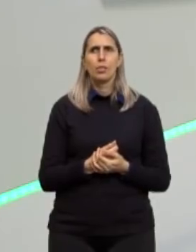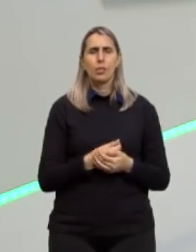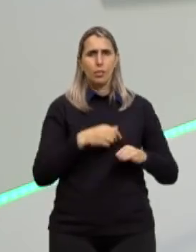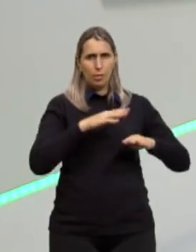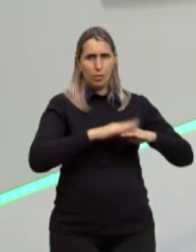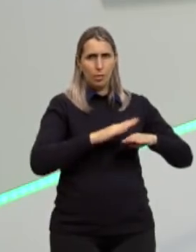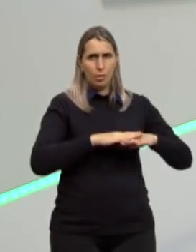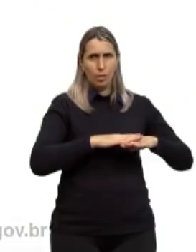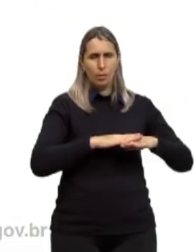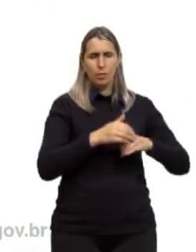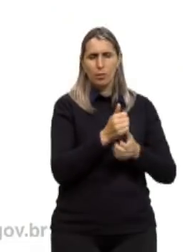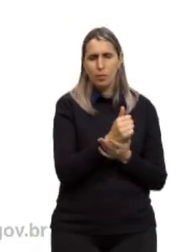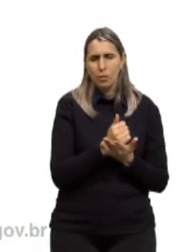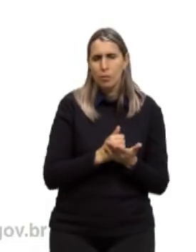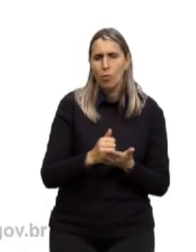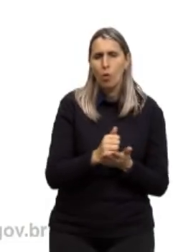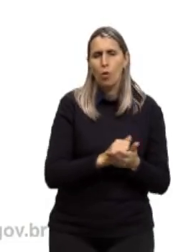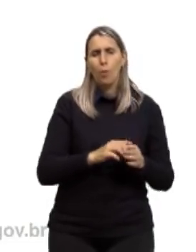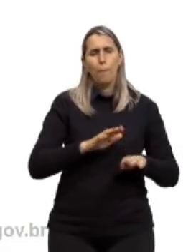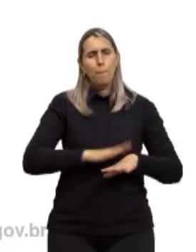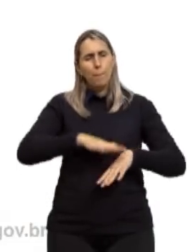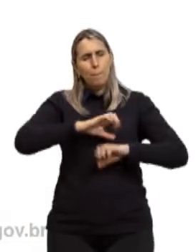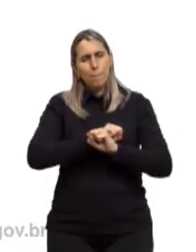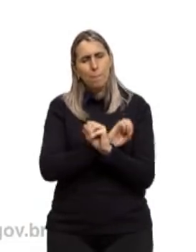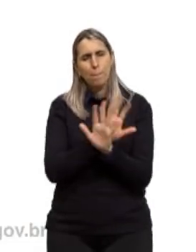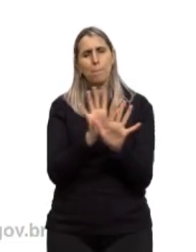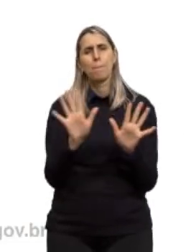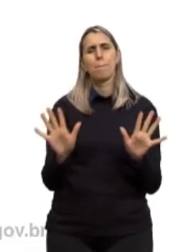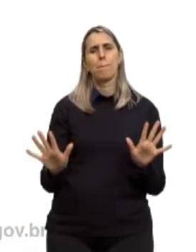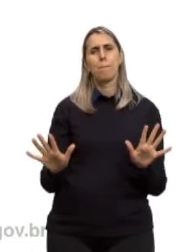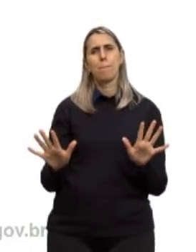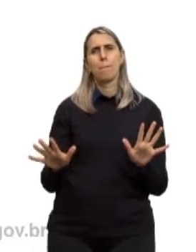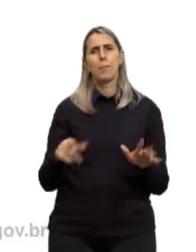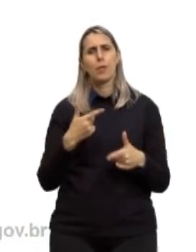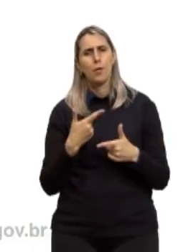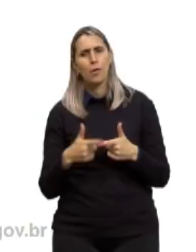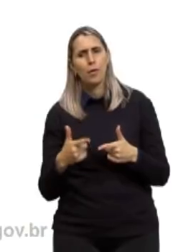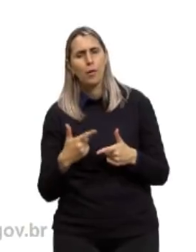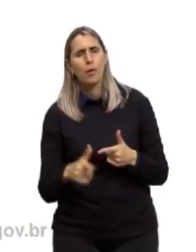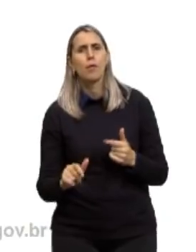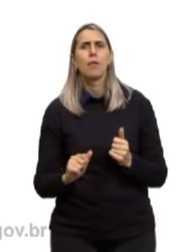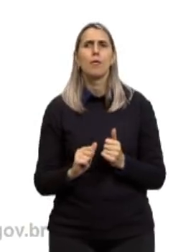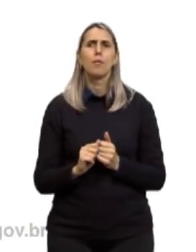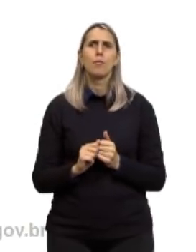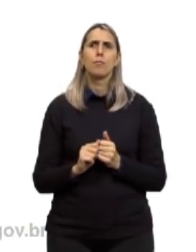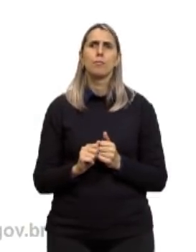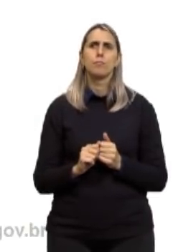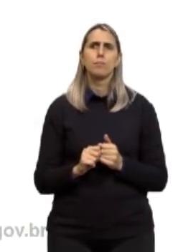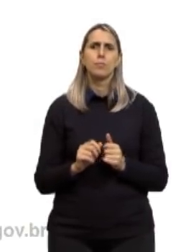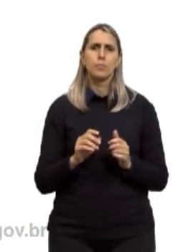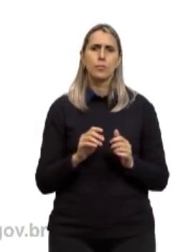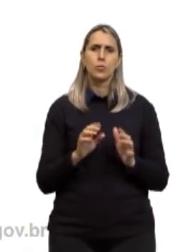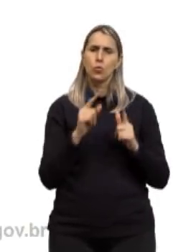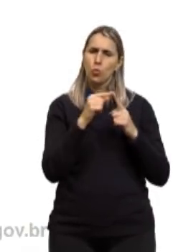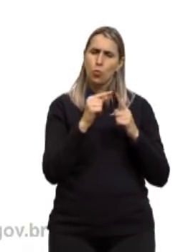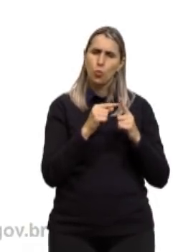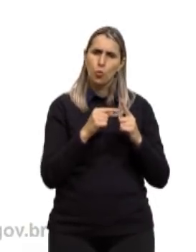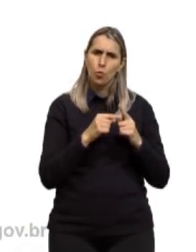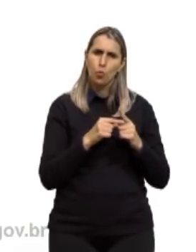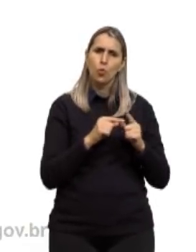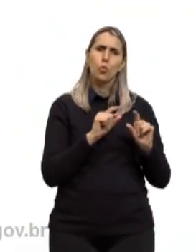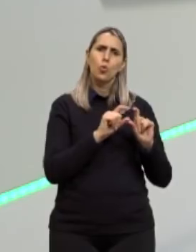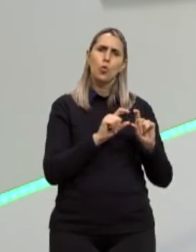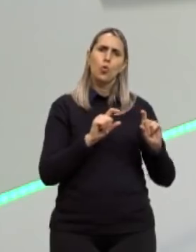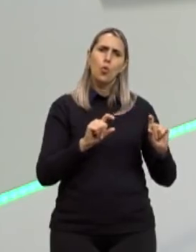matemáticas vem básicas enquanto mais que só tem essas situações de dos teoremas o que que eles